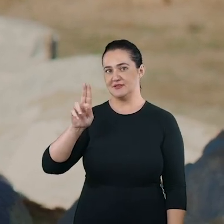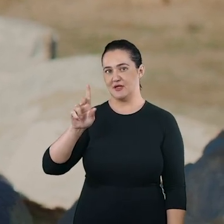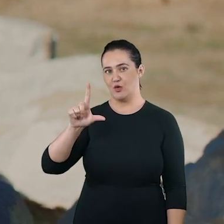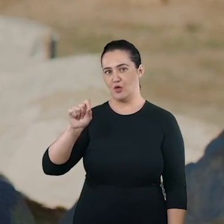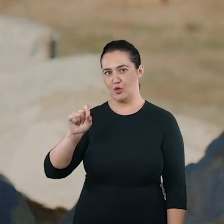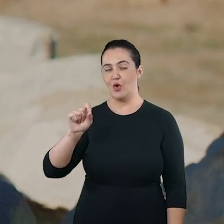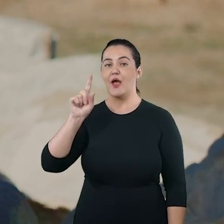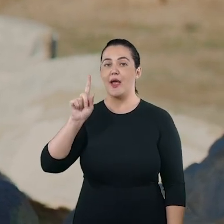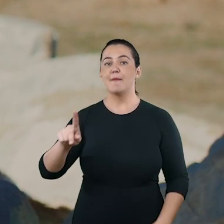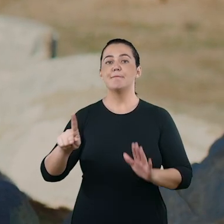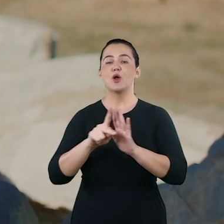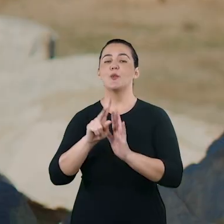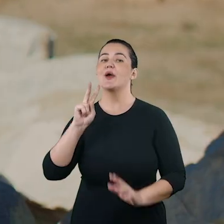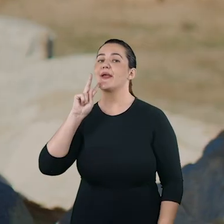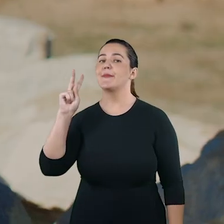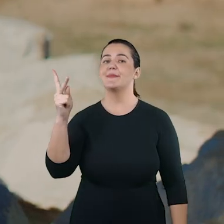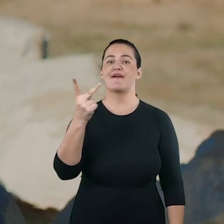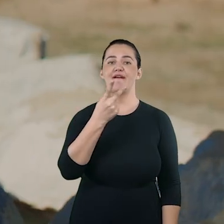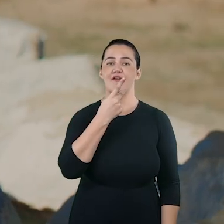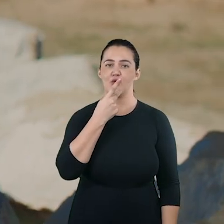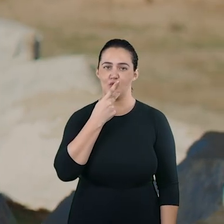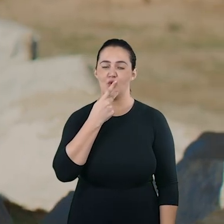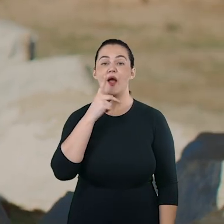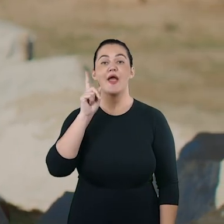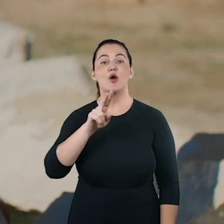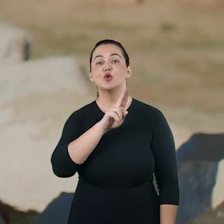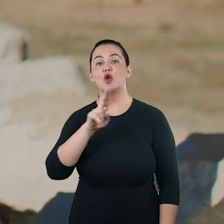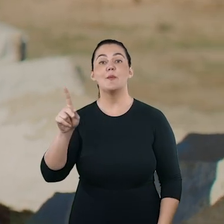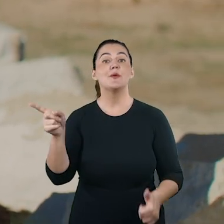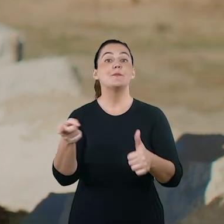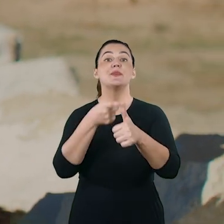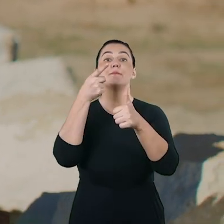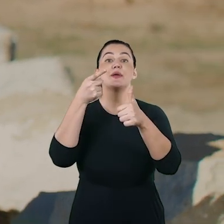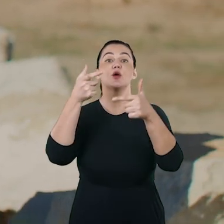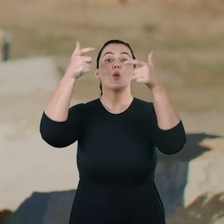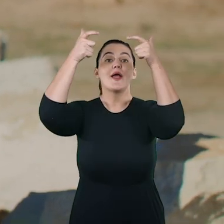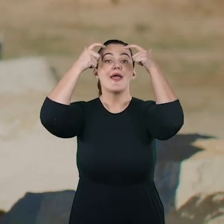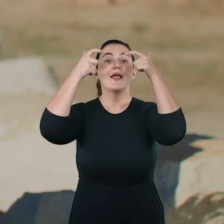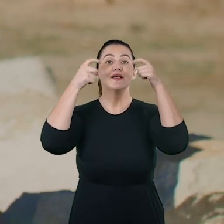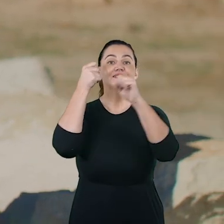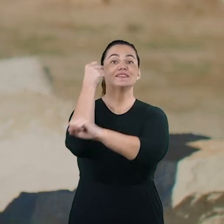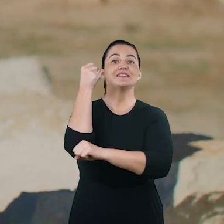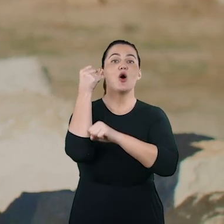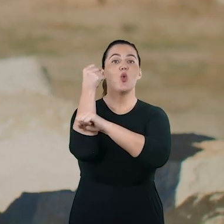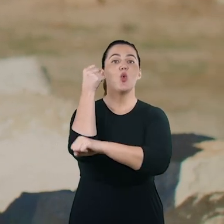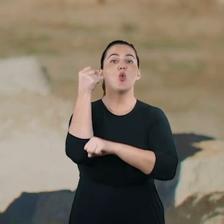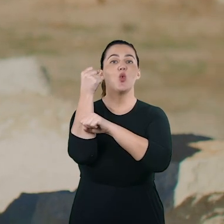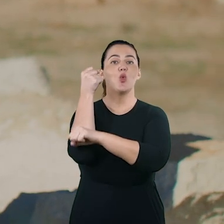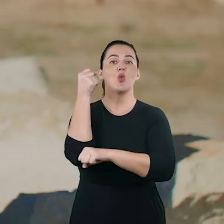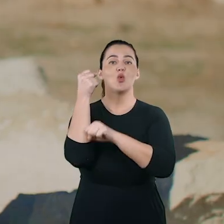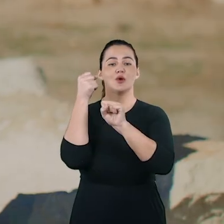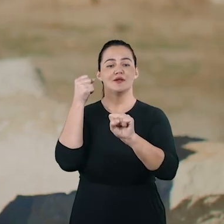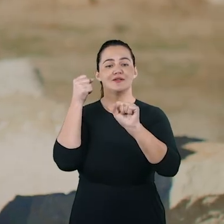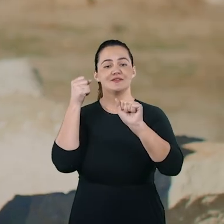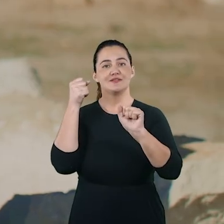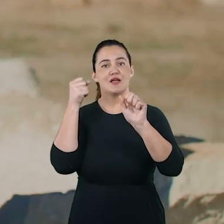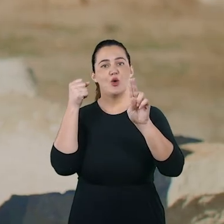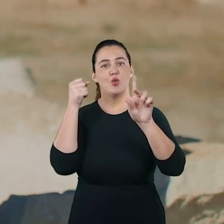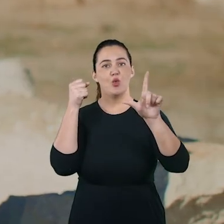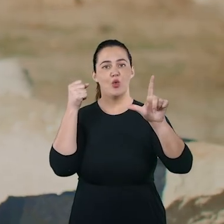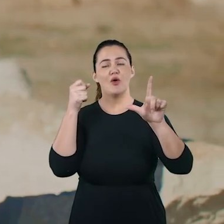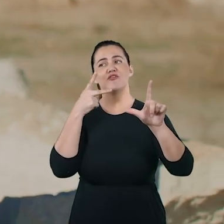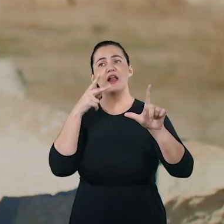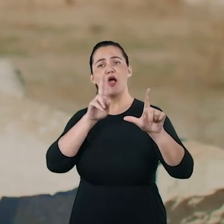seria Shaul, o nome do primeiro rei de Israel, lembra o rei Saul? Esse é o nome dele, de Saulo. Shaul era um